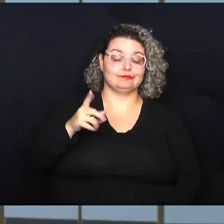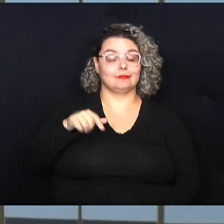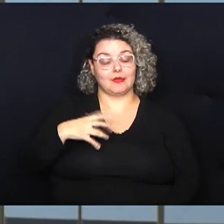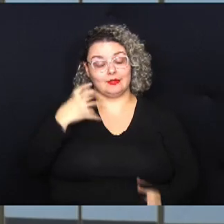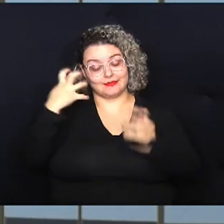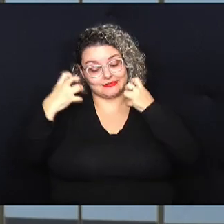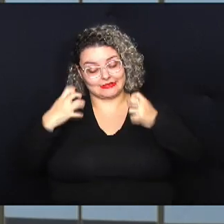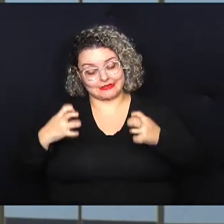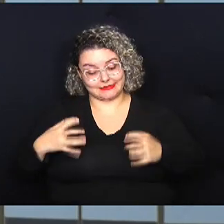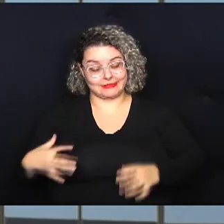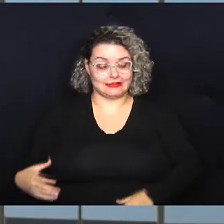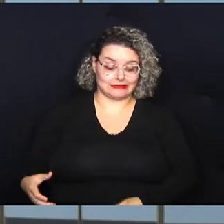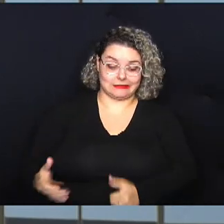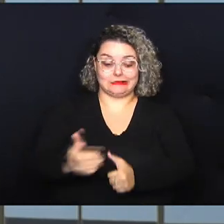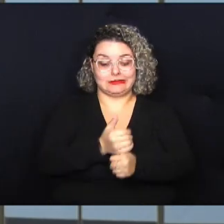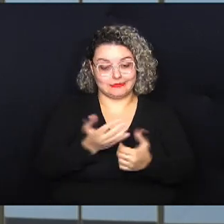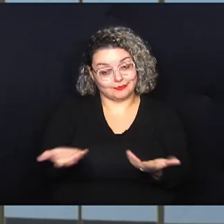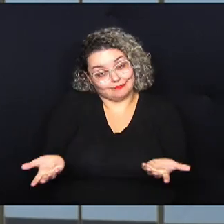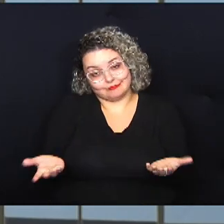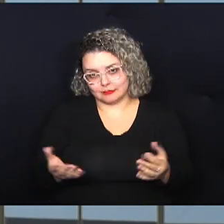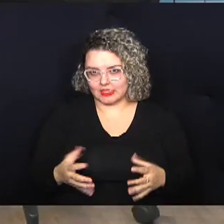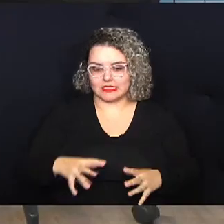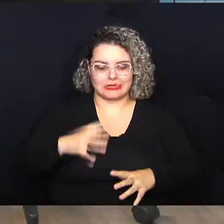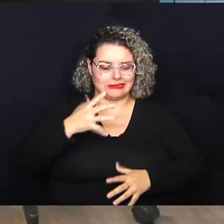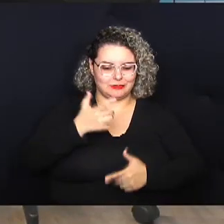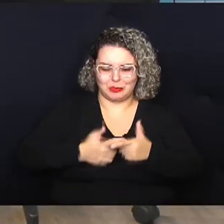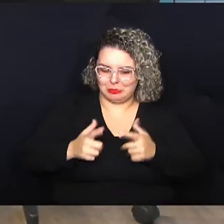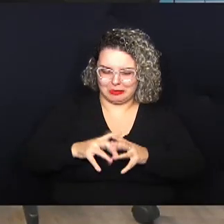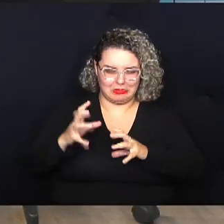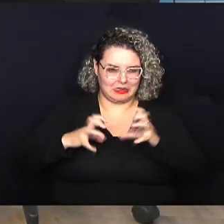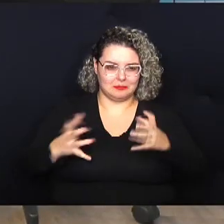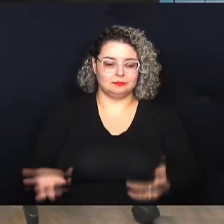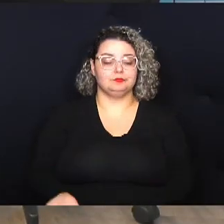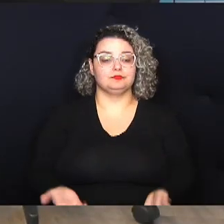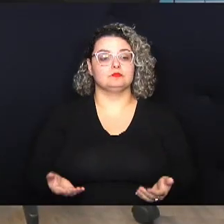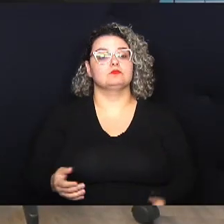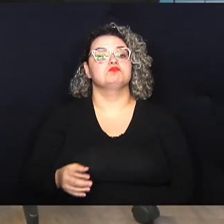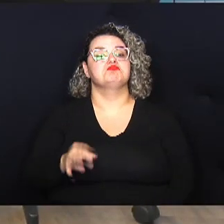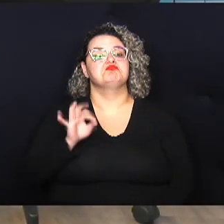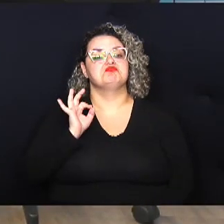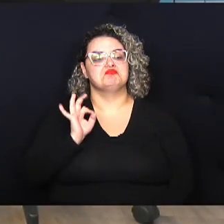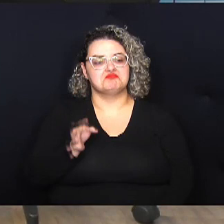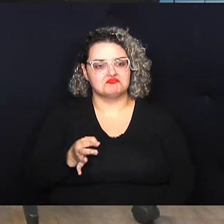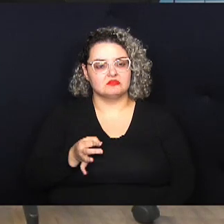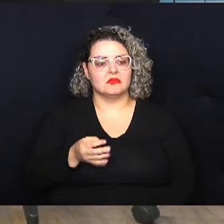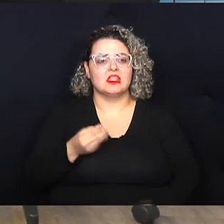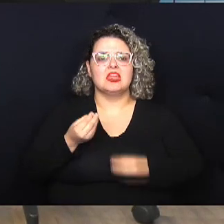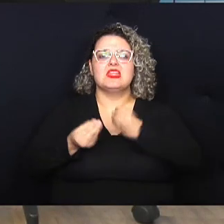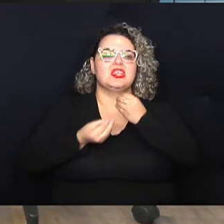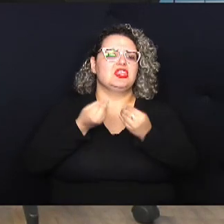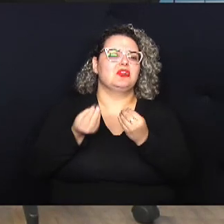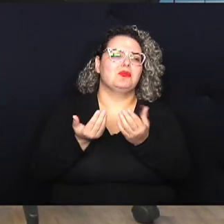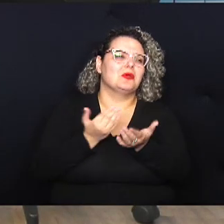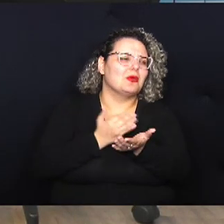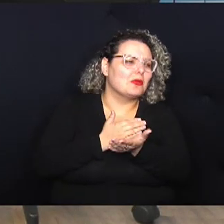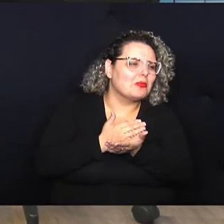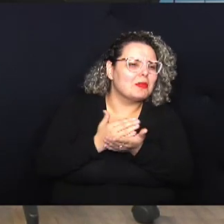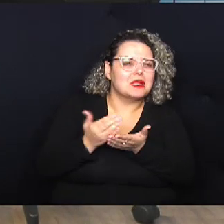verdade. Agora, como a gente faz, qual que é o começo, assim, do estudo,